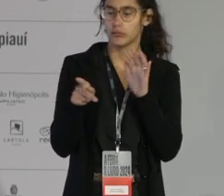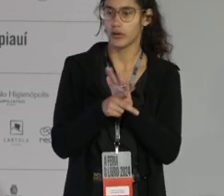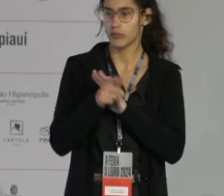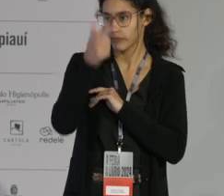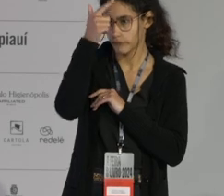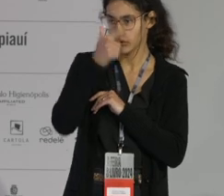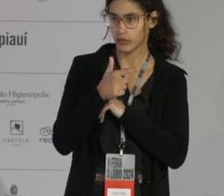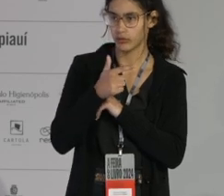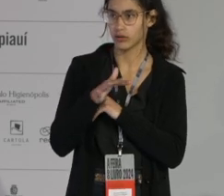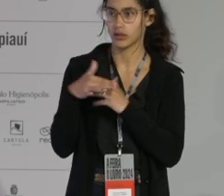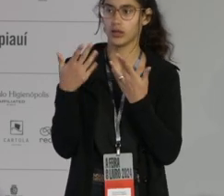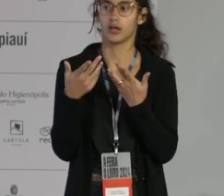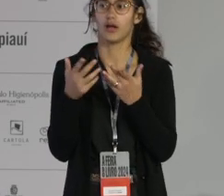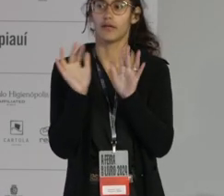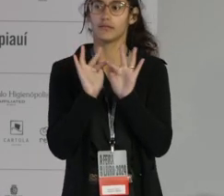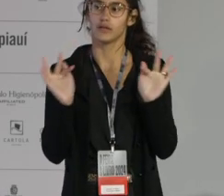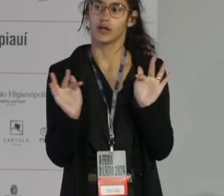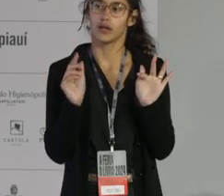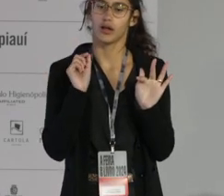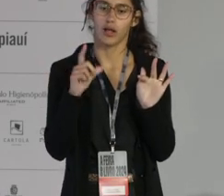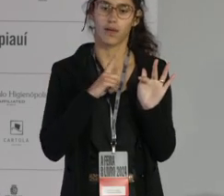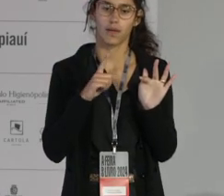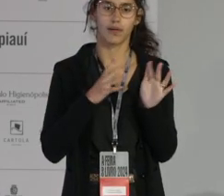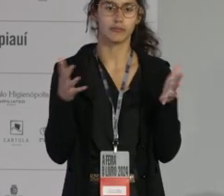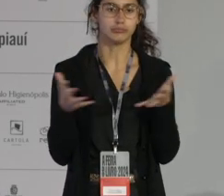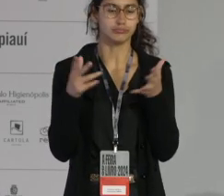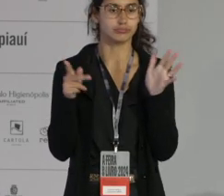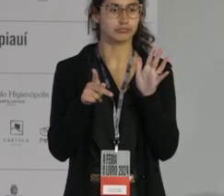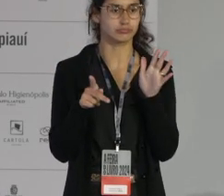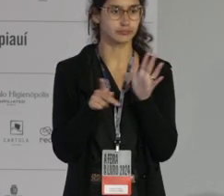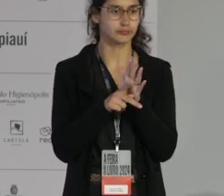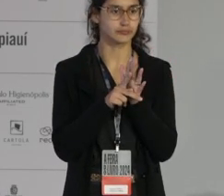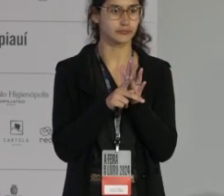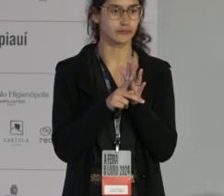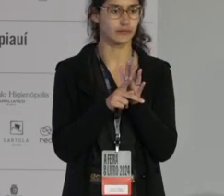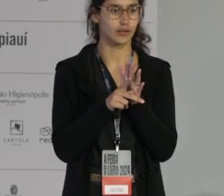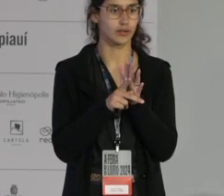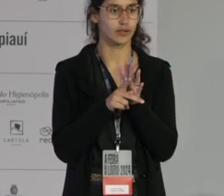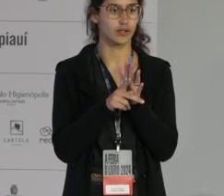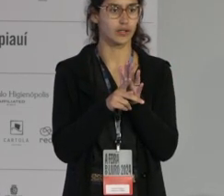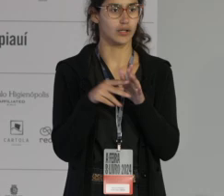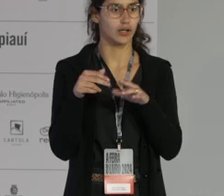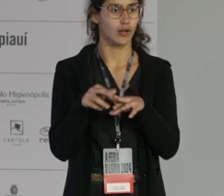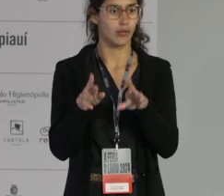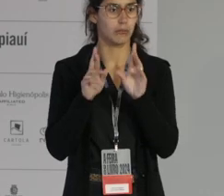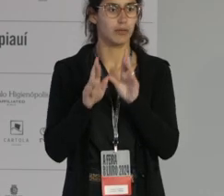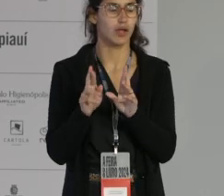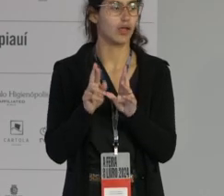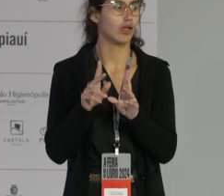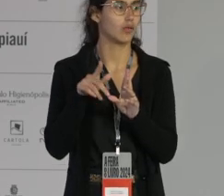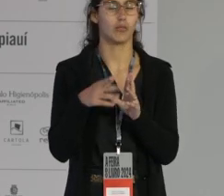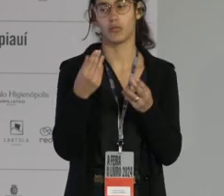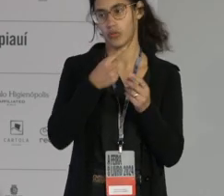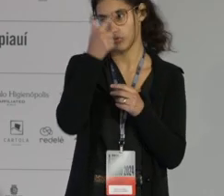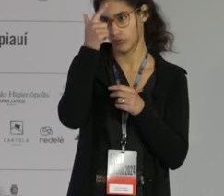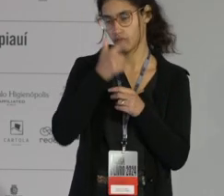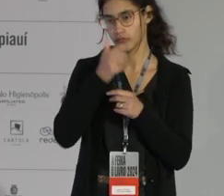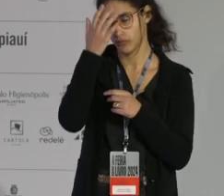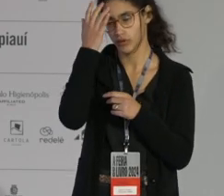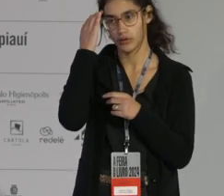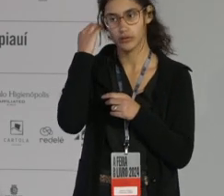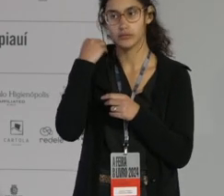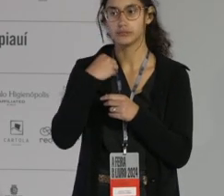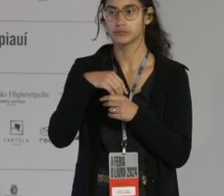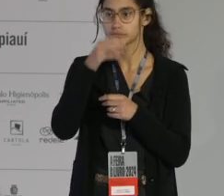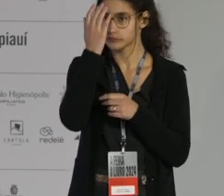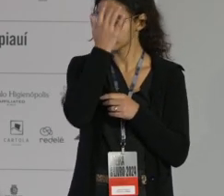feiura. Então, essa frase, ela instila o veneno da esperança assim, dentro dele, assim, que talvez eu não seja tão feio. Então, eu